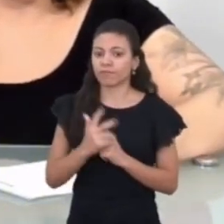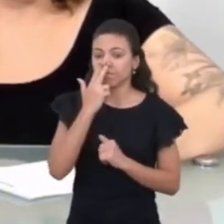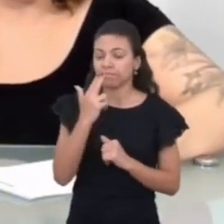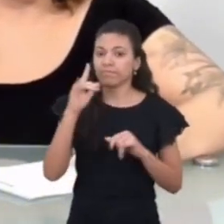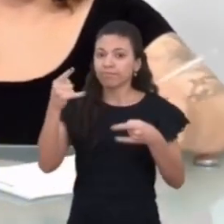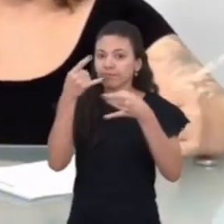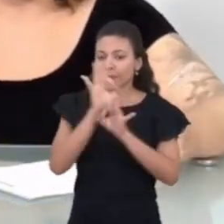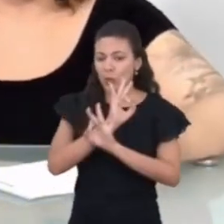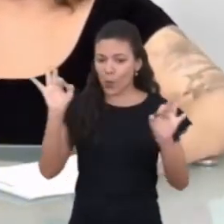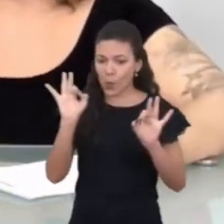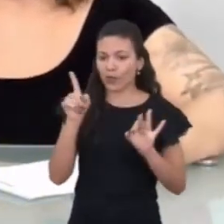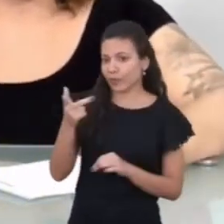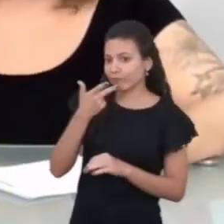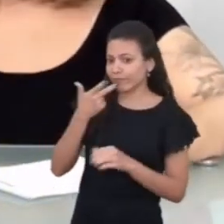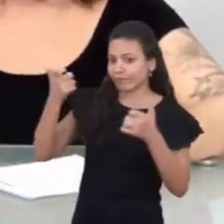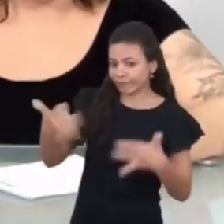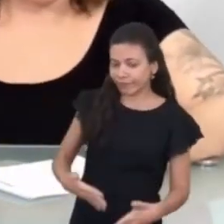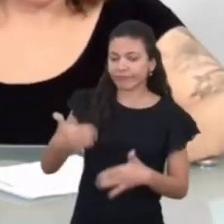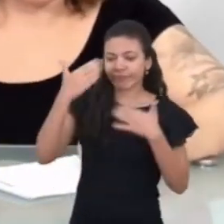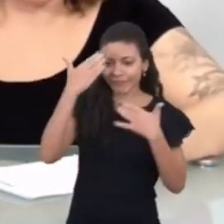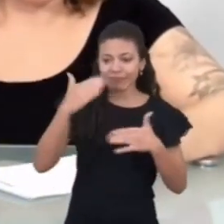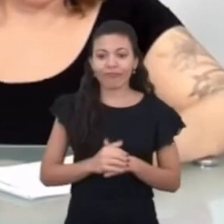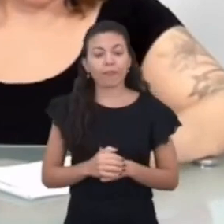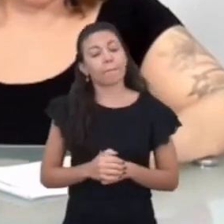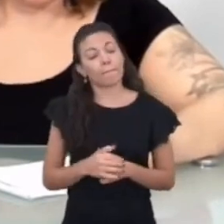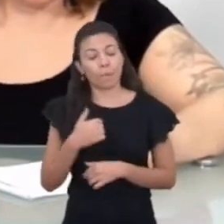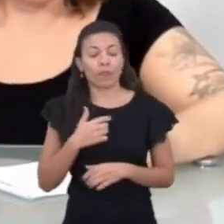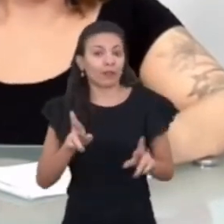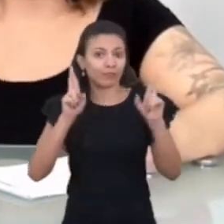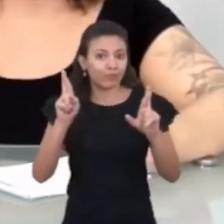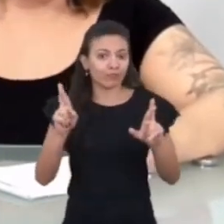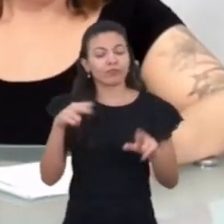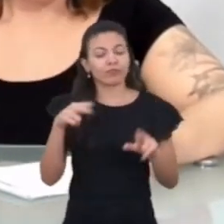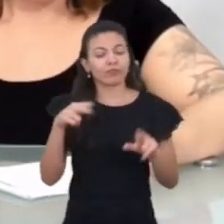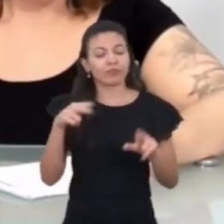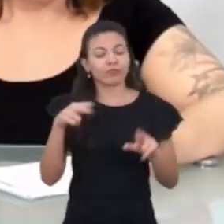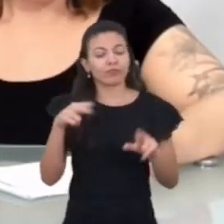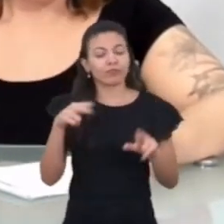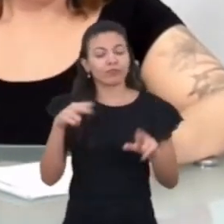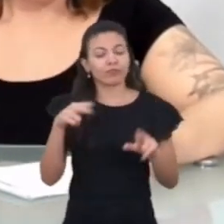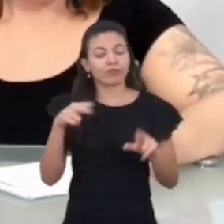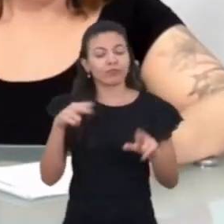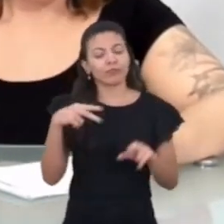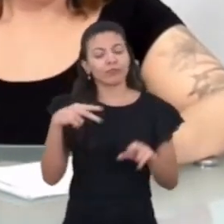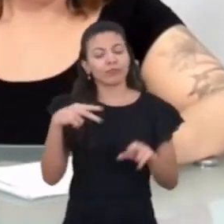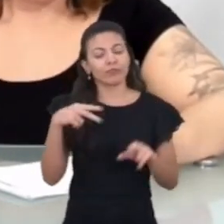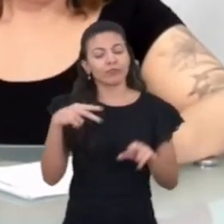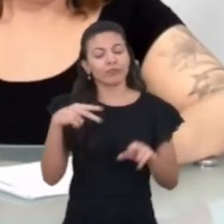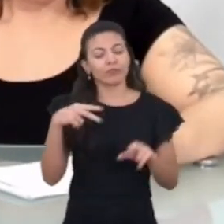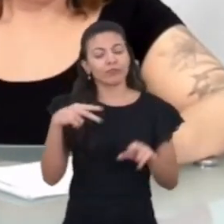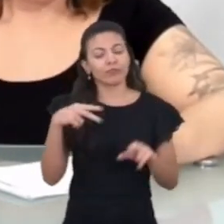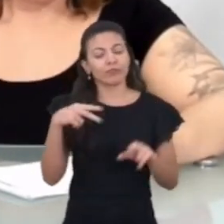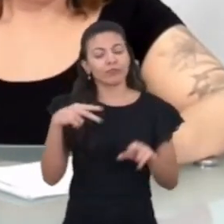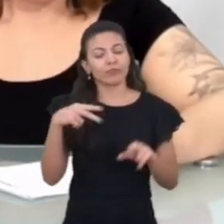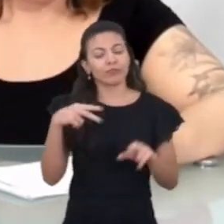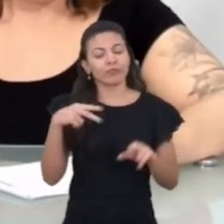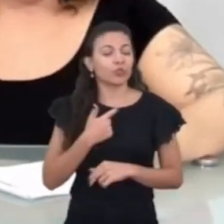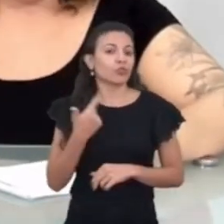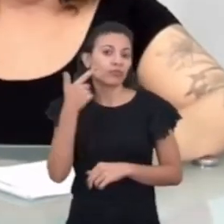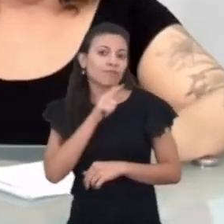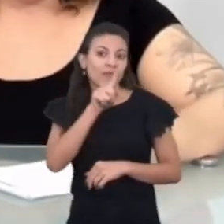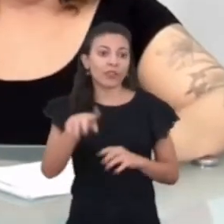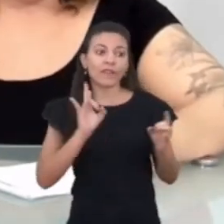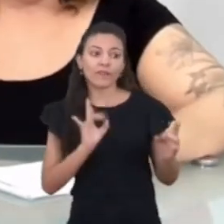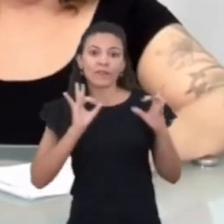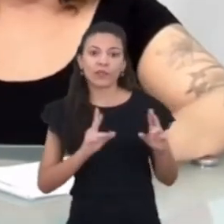bom a sua fala, né? Muito obrigada. E eu espero que, de fato, nós possamos, assim, ter a colaboração de vocês para nos dar um feedback